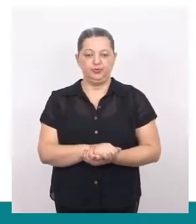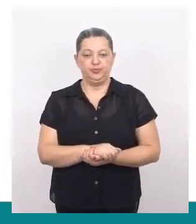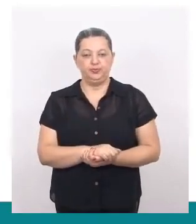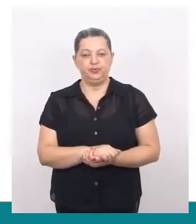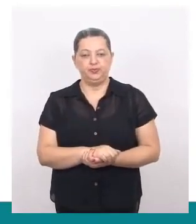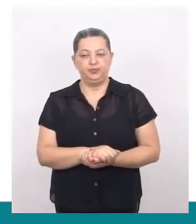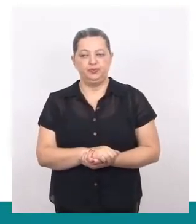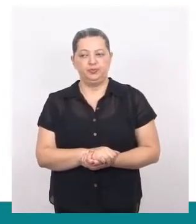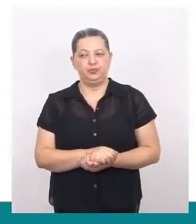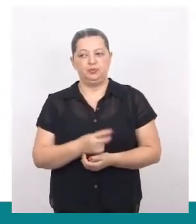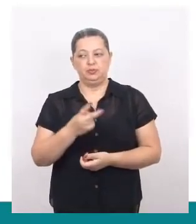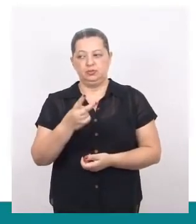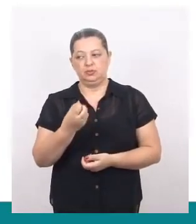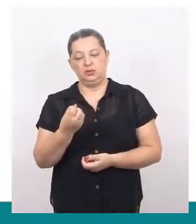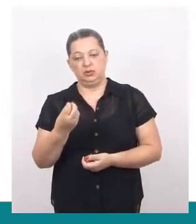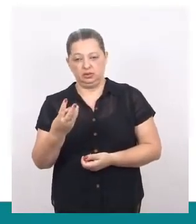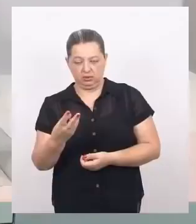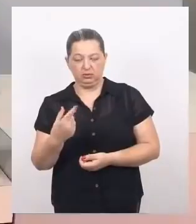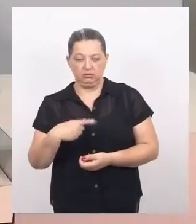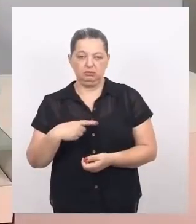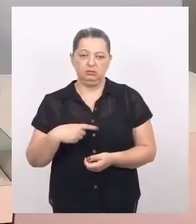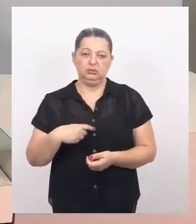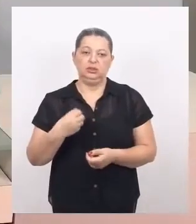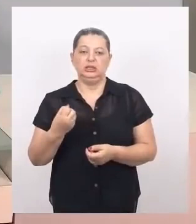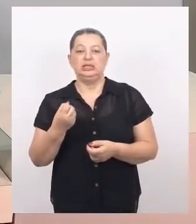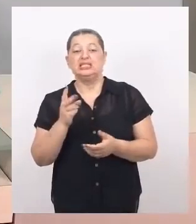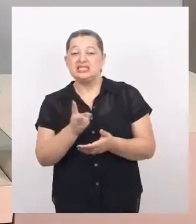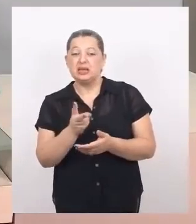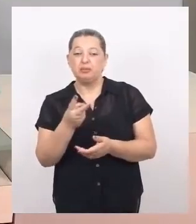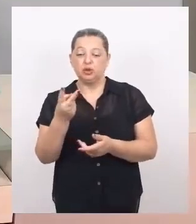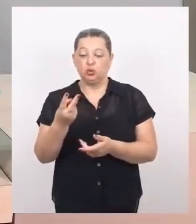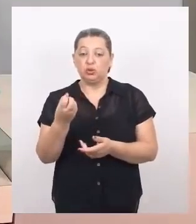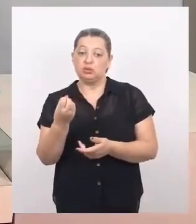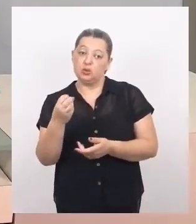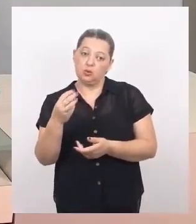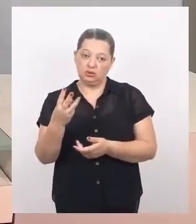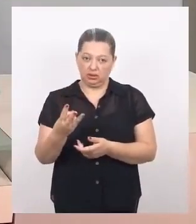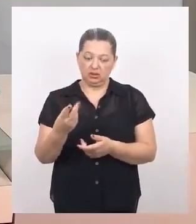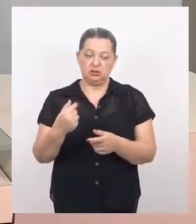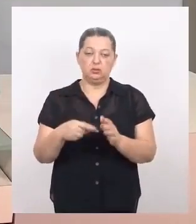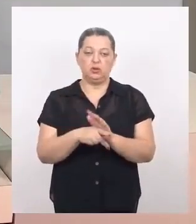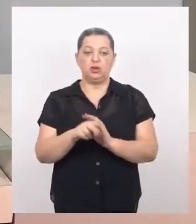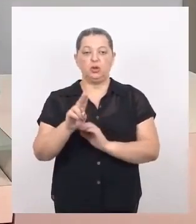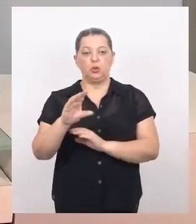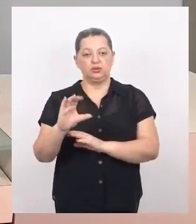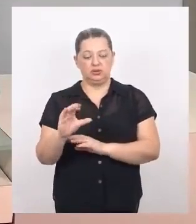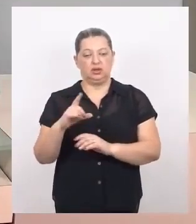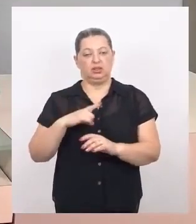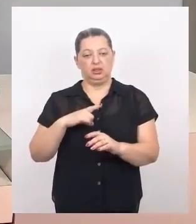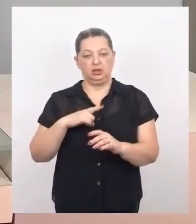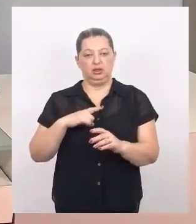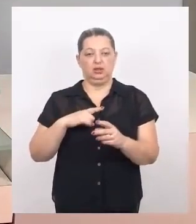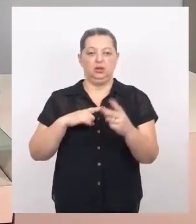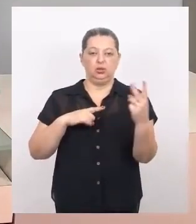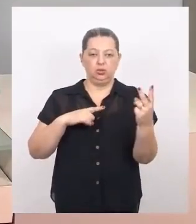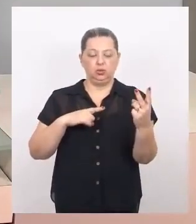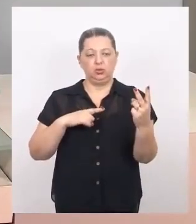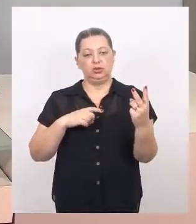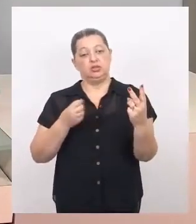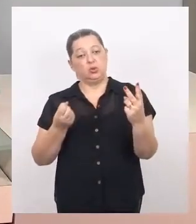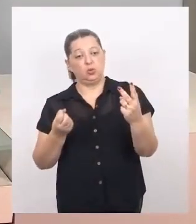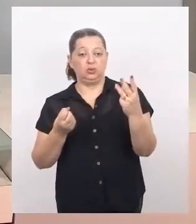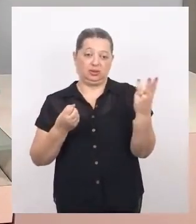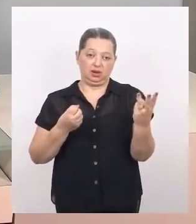3, um tempo de estudo. É sempre 2 ou 3, porque as unidades curriculares, elas têm 2 ou 3 aulas semanais